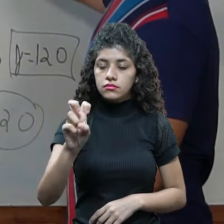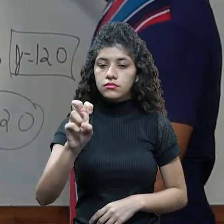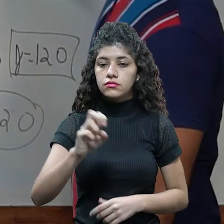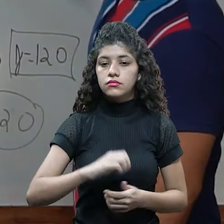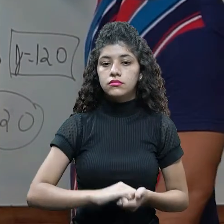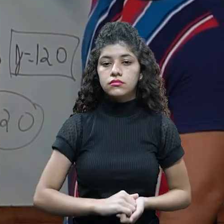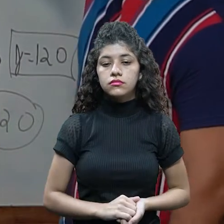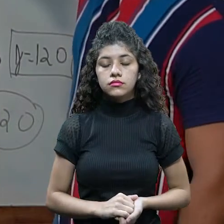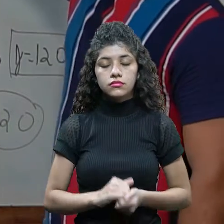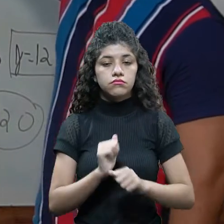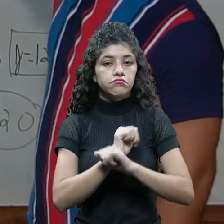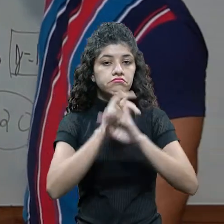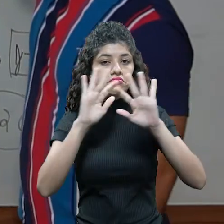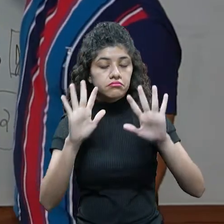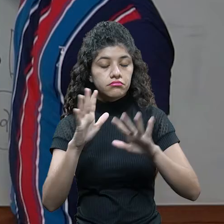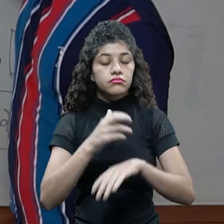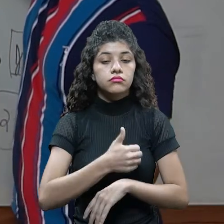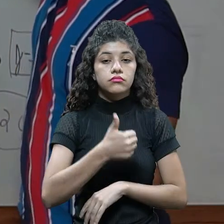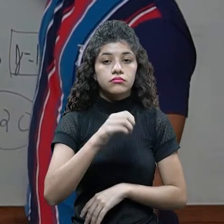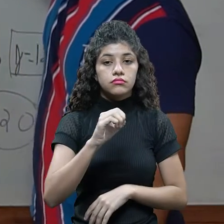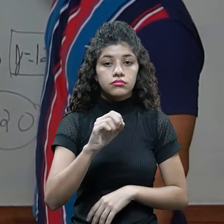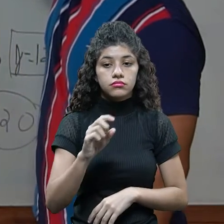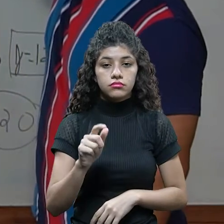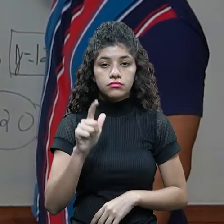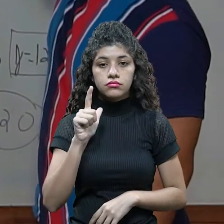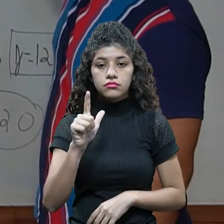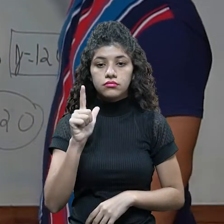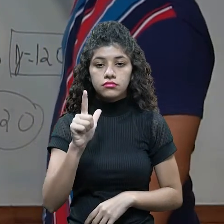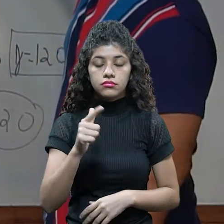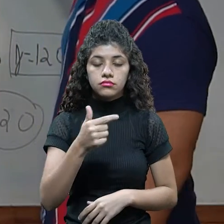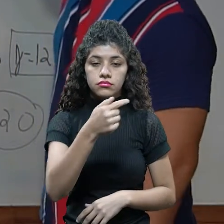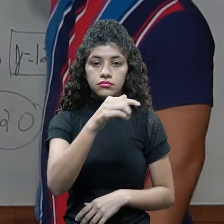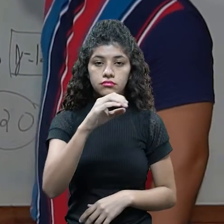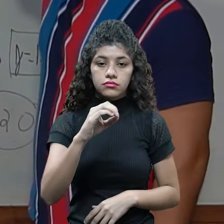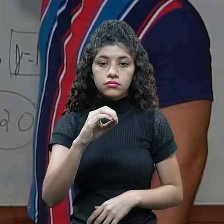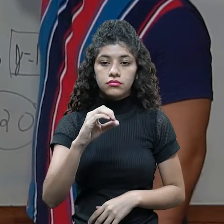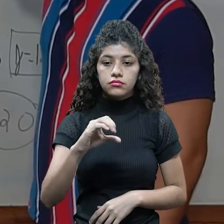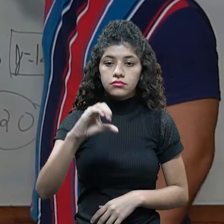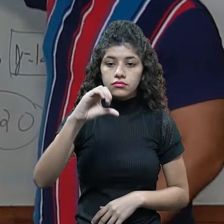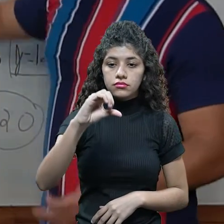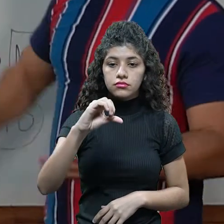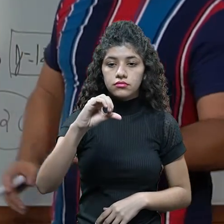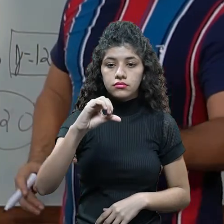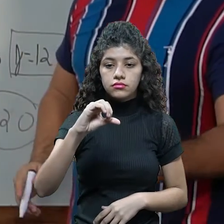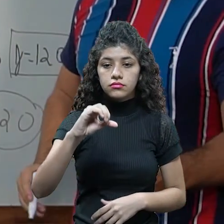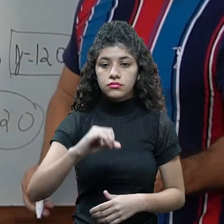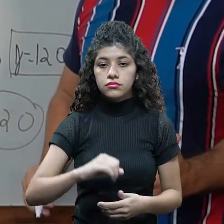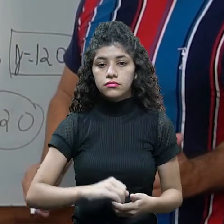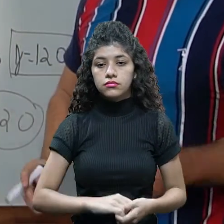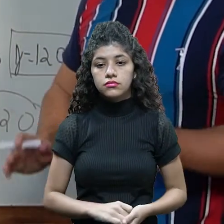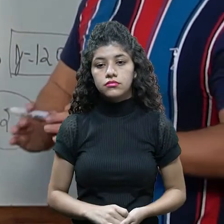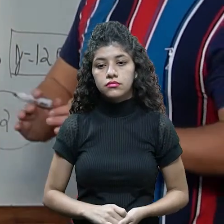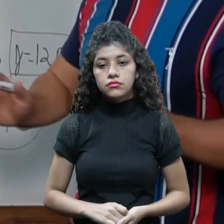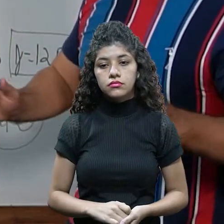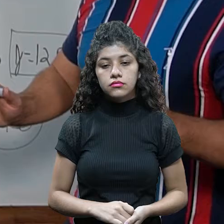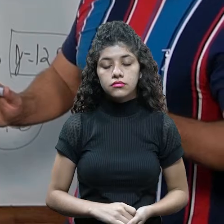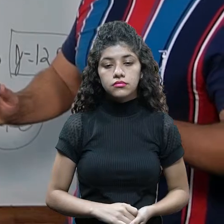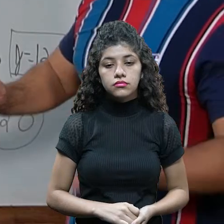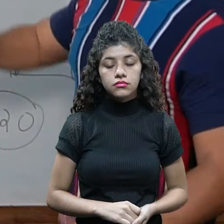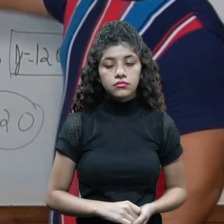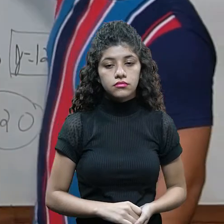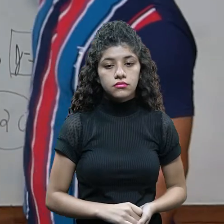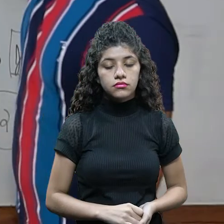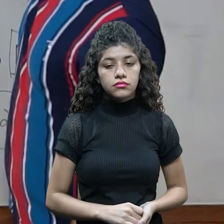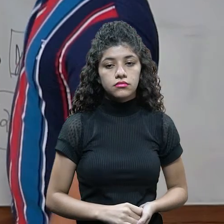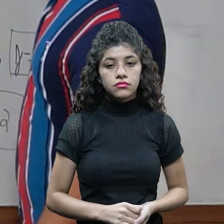12,85. Então, foi claro? 10 litros, 70 quilômetros. 90 quilômetros, X. Como é uma grandeza diretamente proporcional, eu